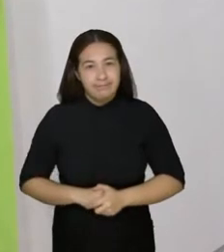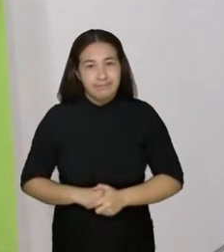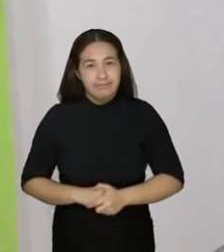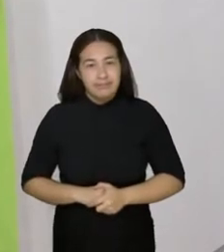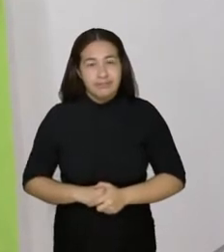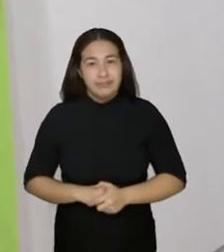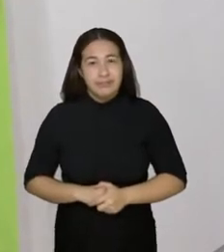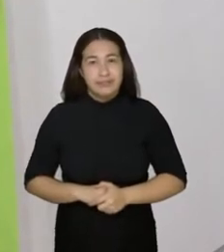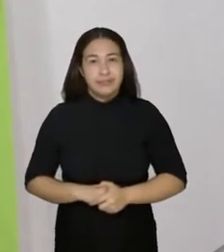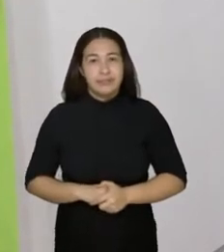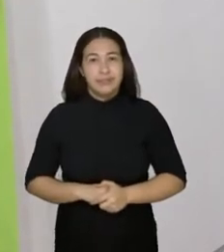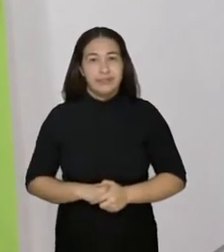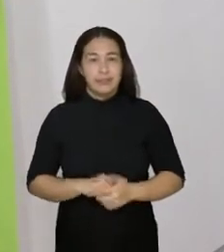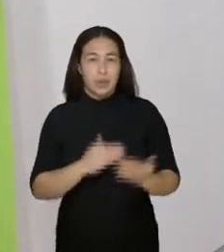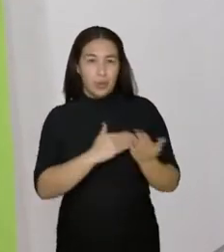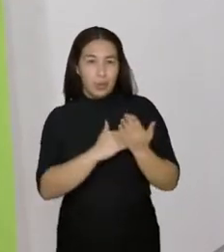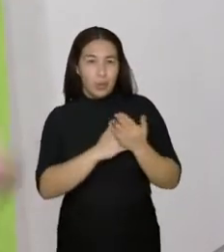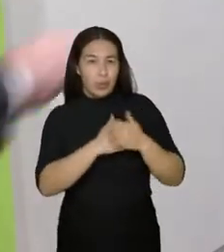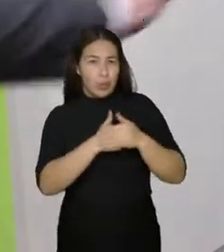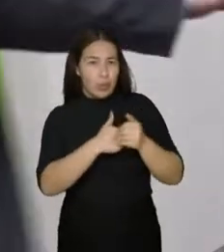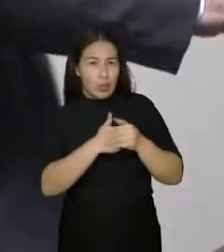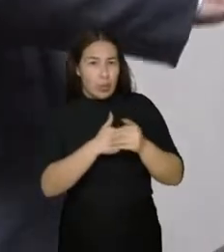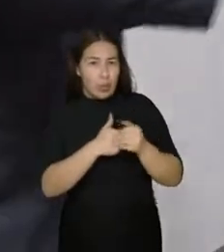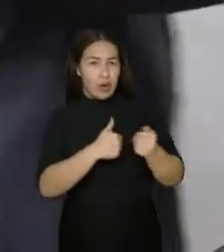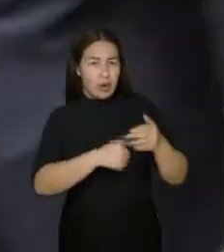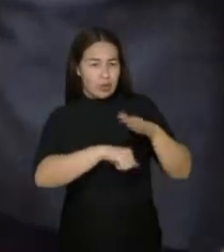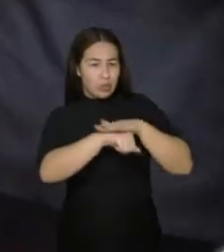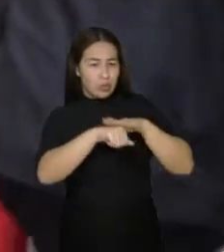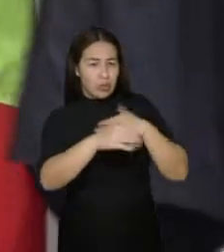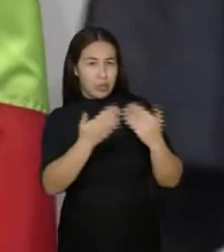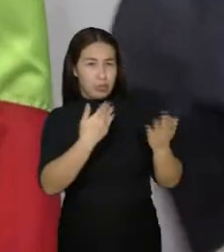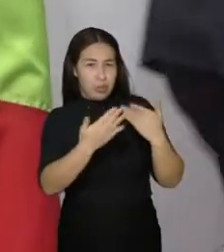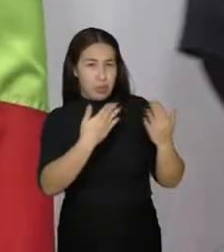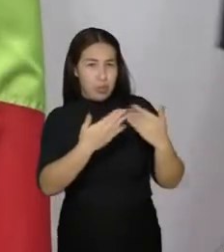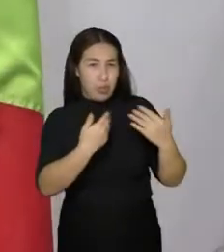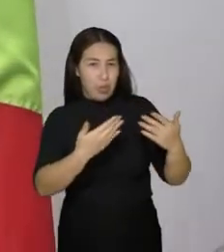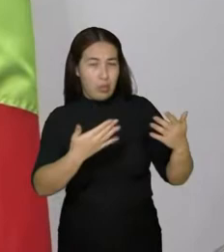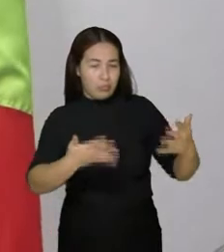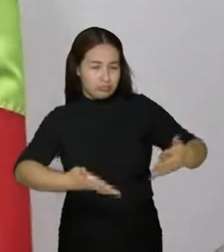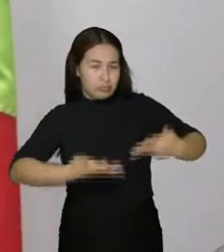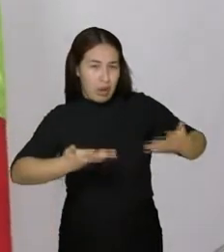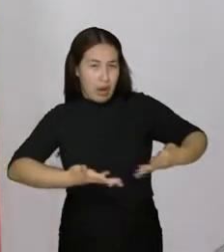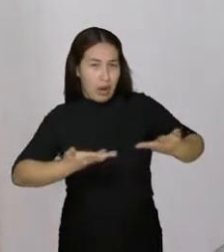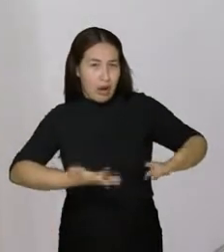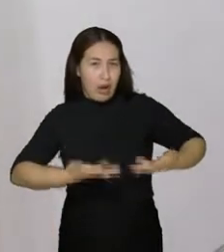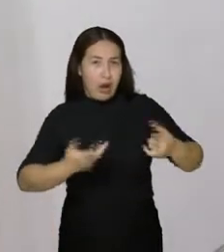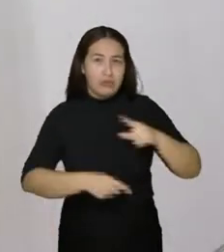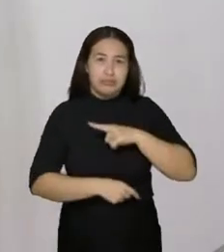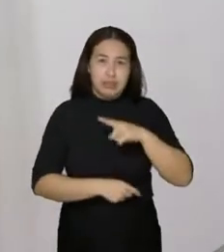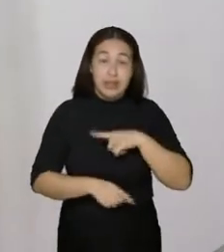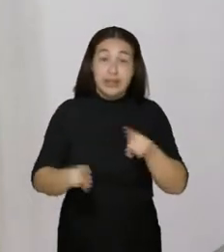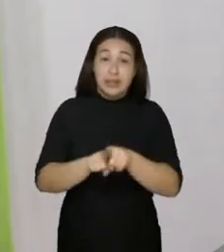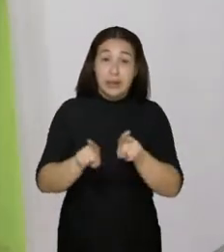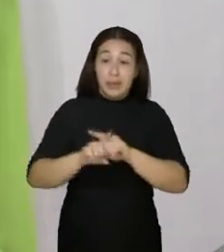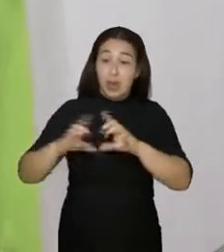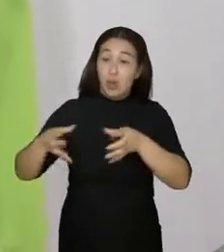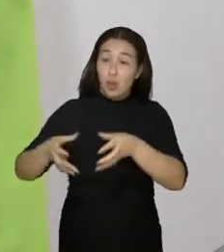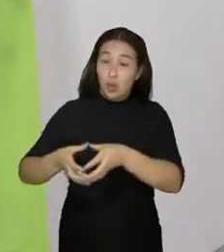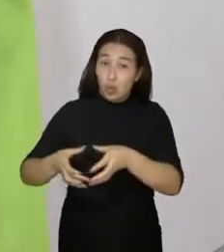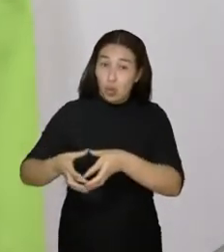com muito carinho recebendo e nos dando palavras incentivo de motivação a equipe do gabinete